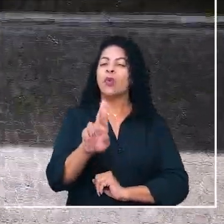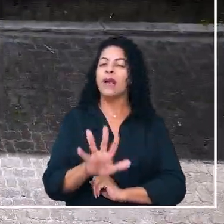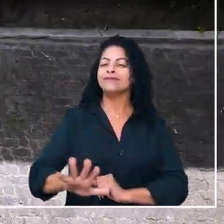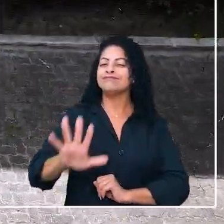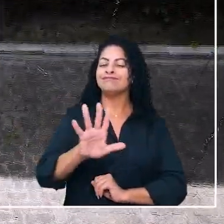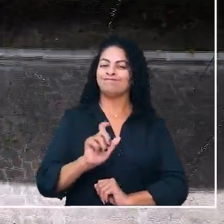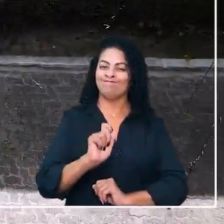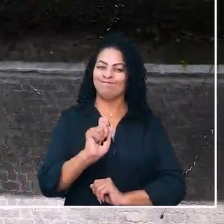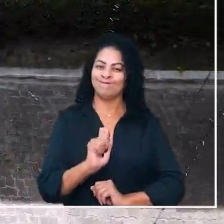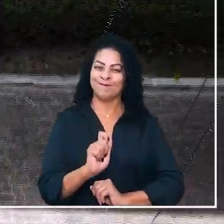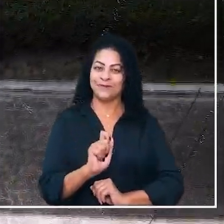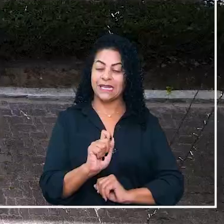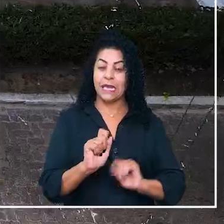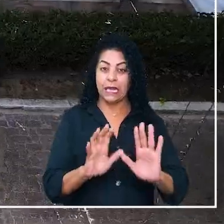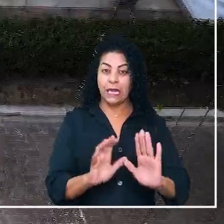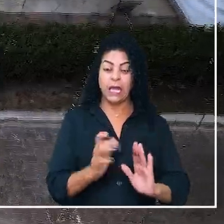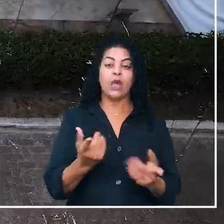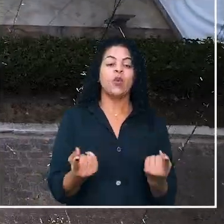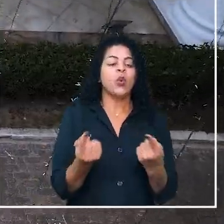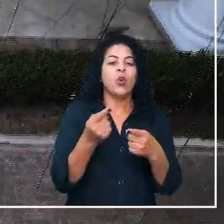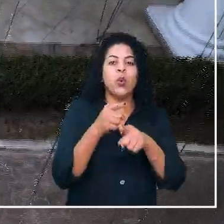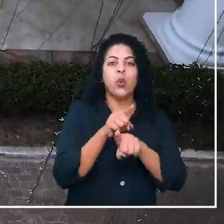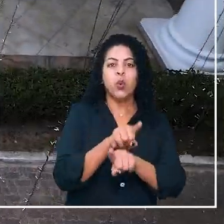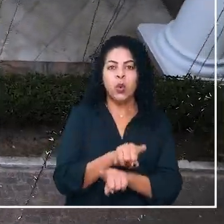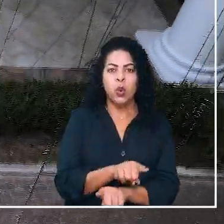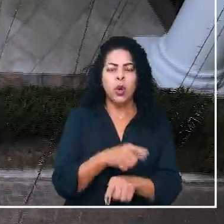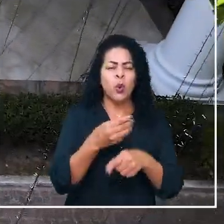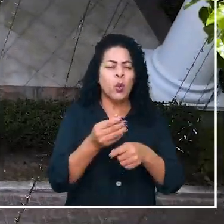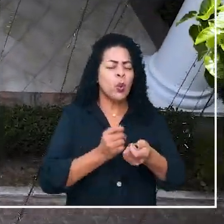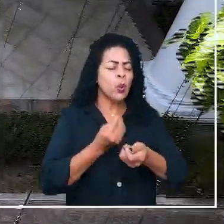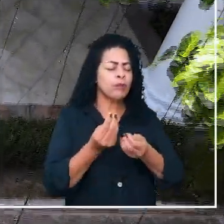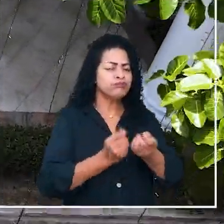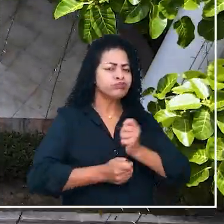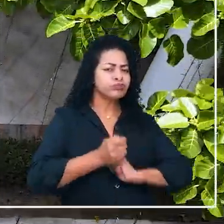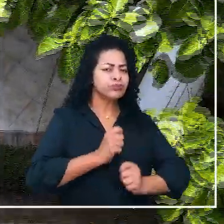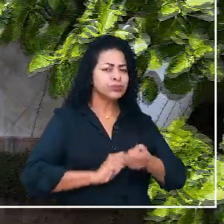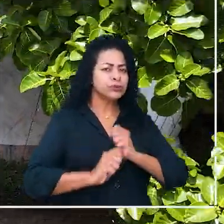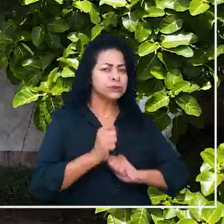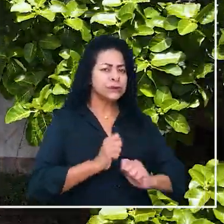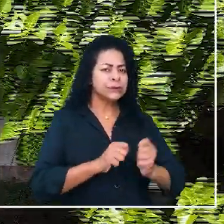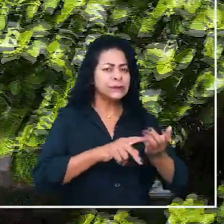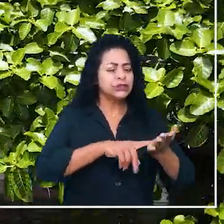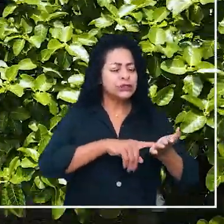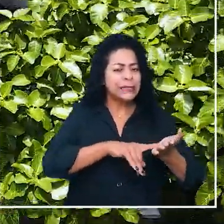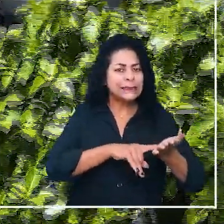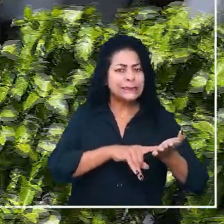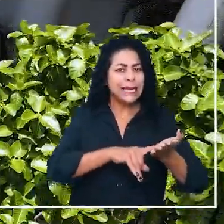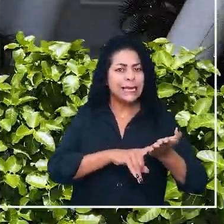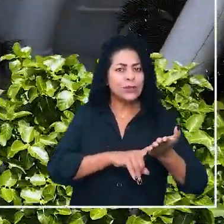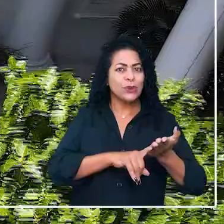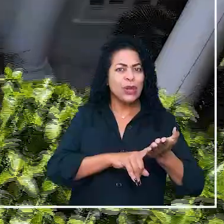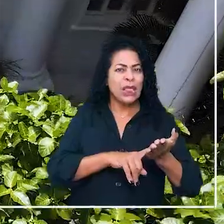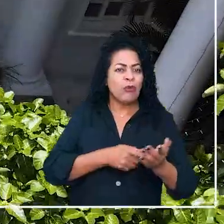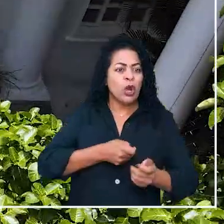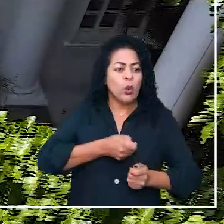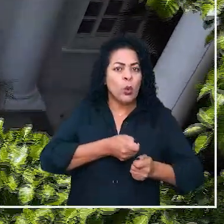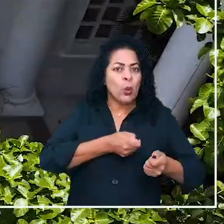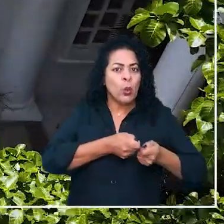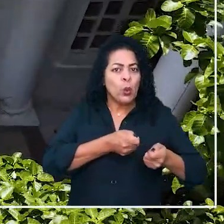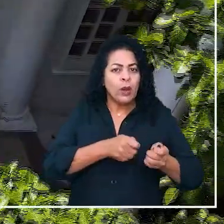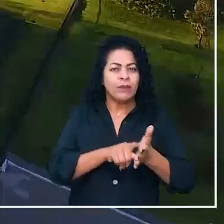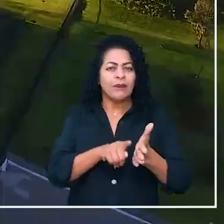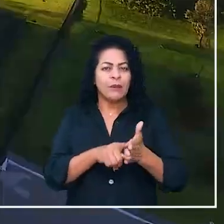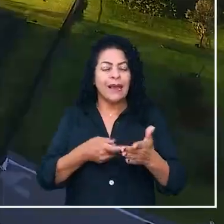vantagens convencionais foram convertidas em verdadeiras sanções econômicas para que não sindicalizados fossem coagidos a